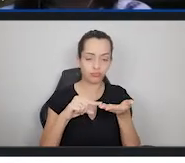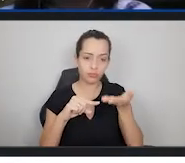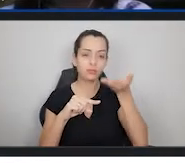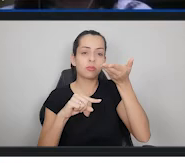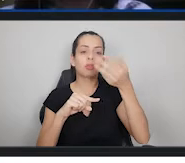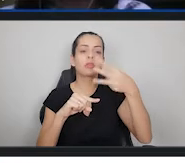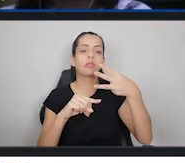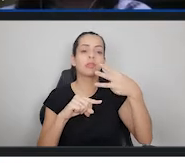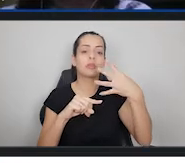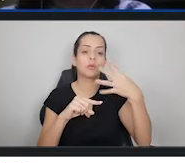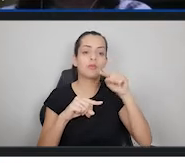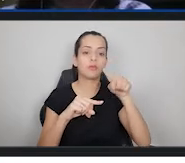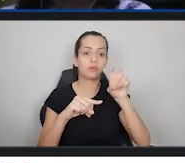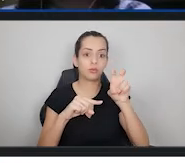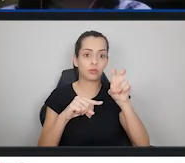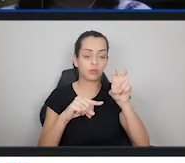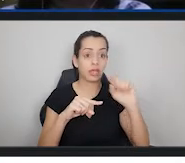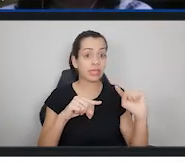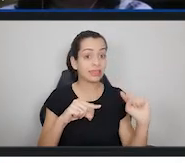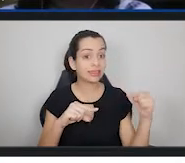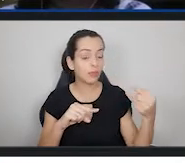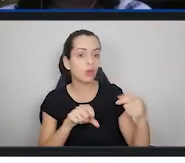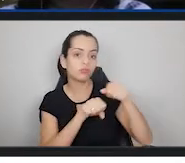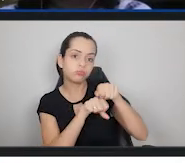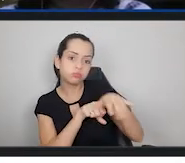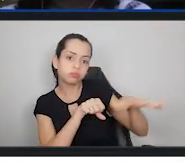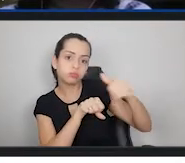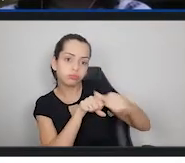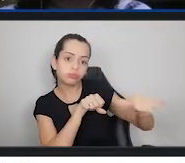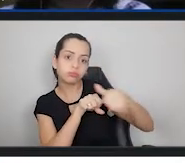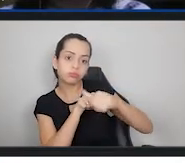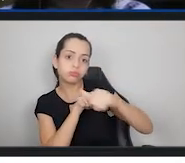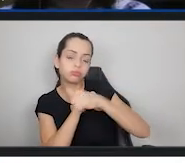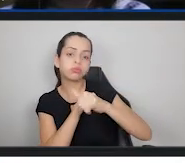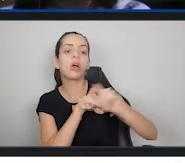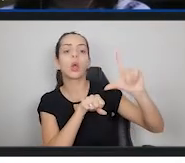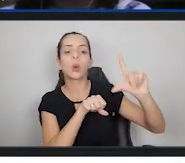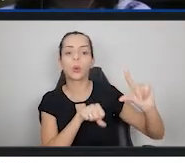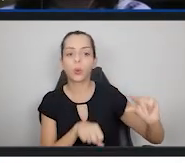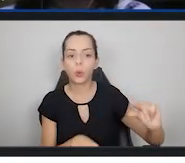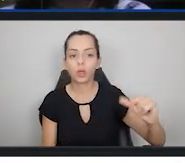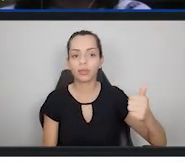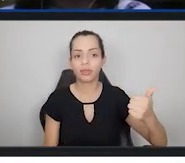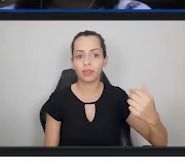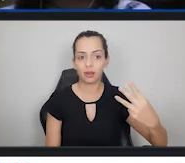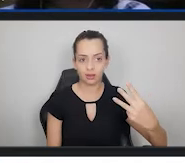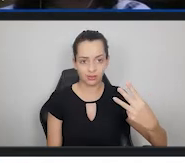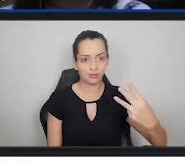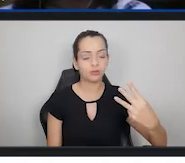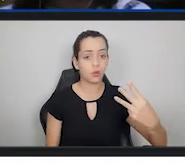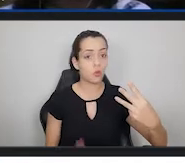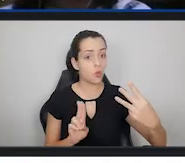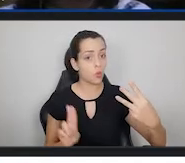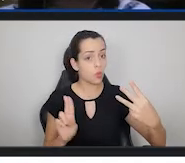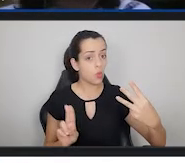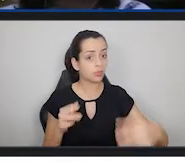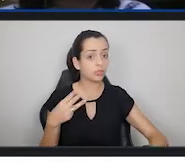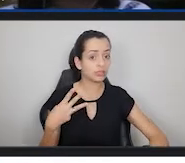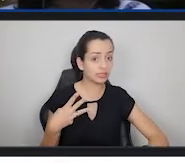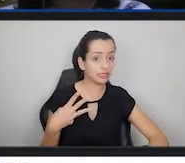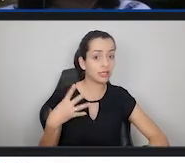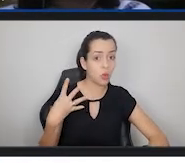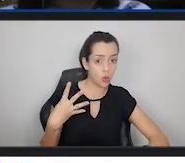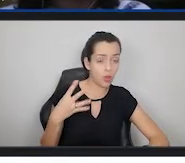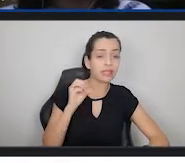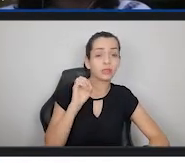transformação, elevando, né, a tensão para 34,5, e quando chega lá naquele bloco de carga, reduz novamente